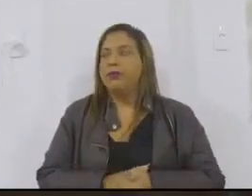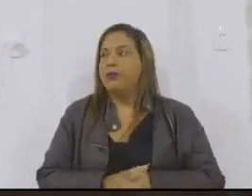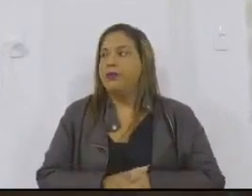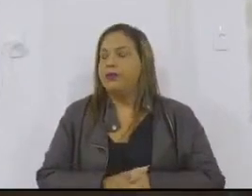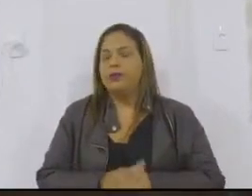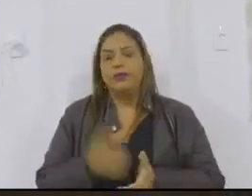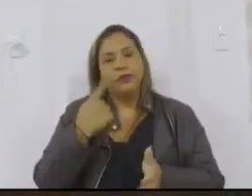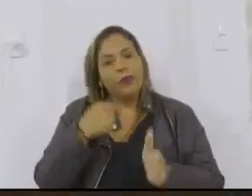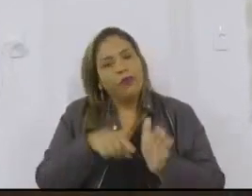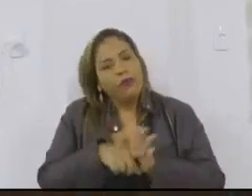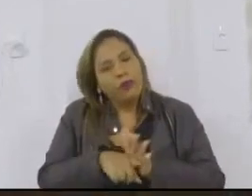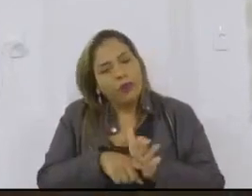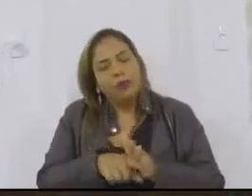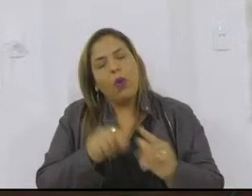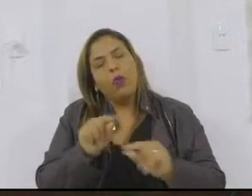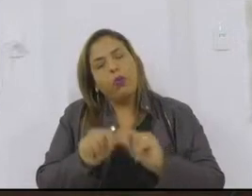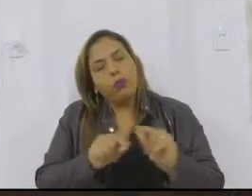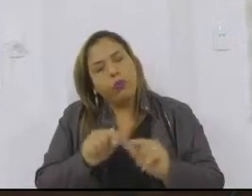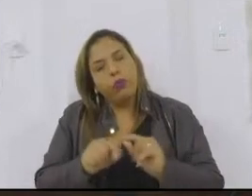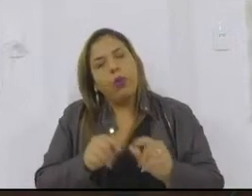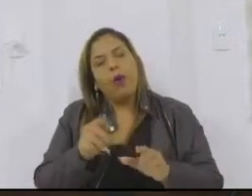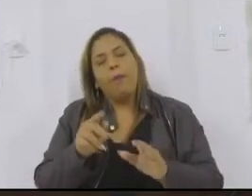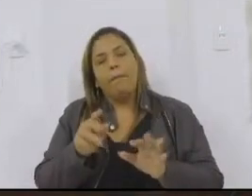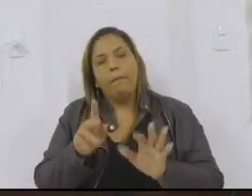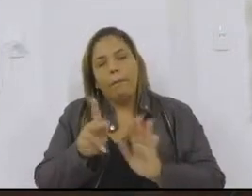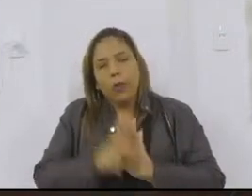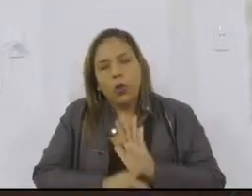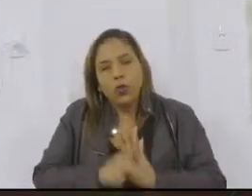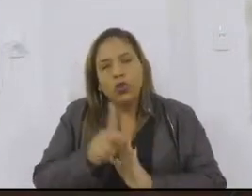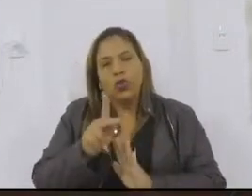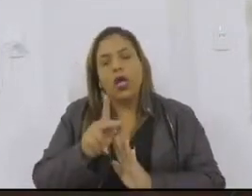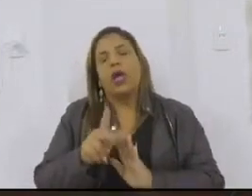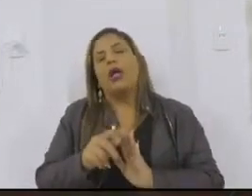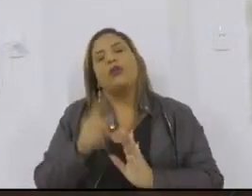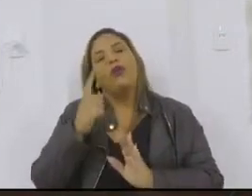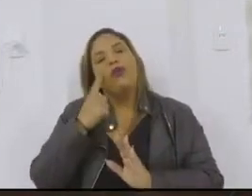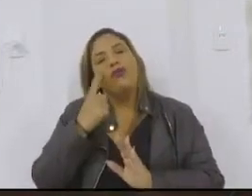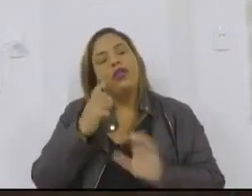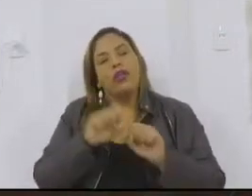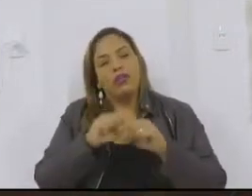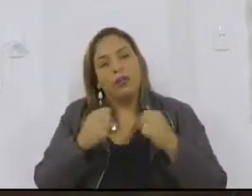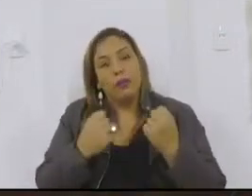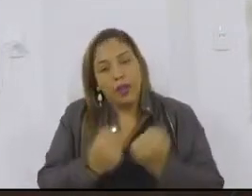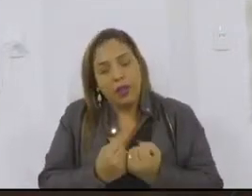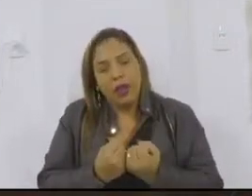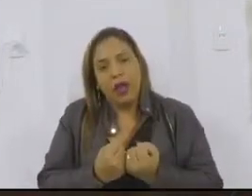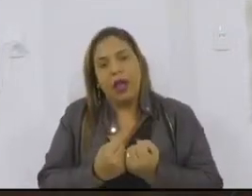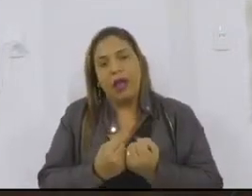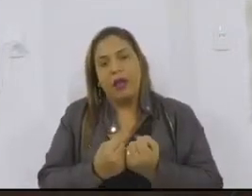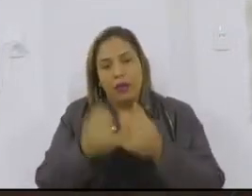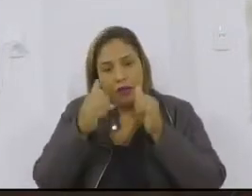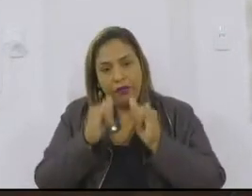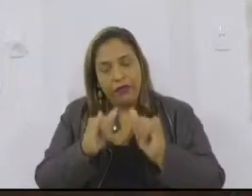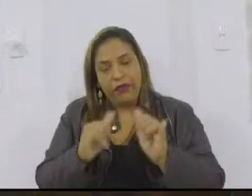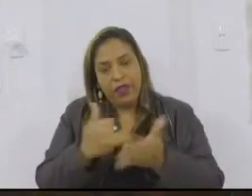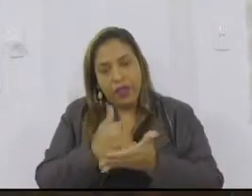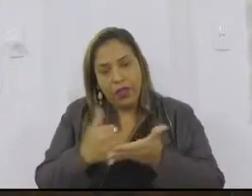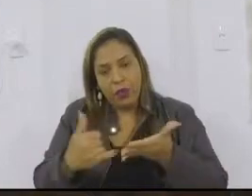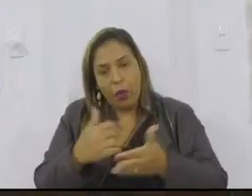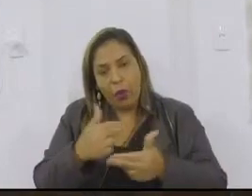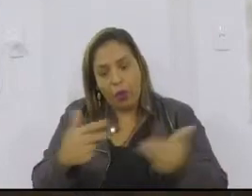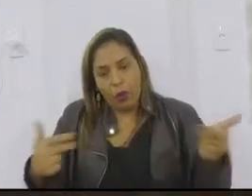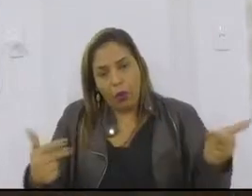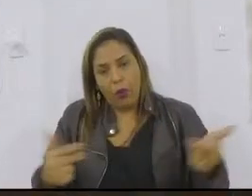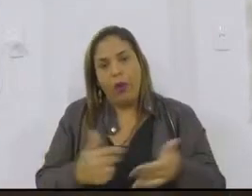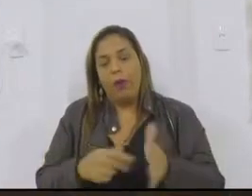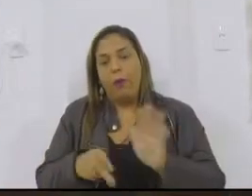Em análise do que se trata o projeto de lei, incentivar a realização de seminário antidrogas a ser realizado em data a ser definida pela própria